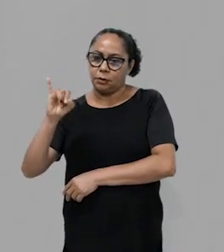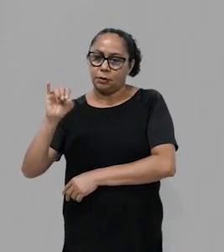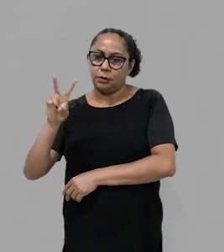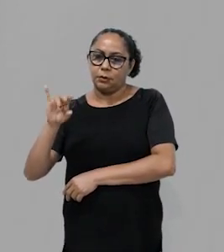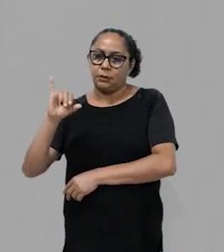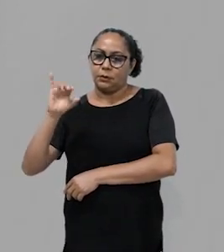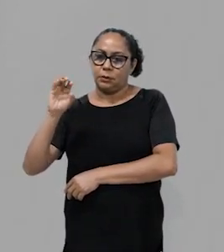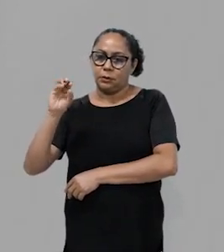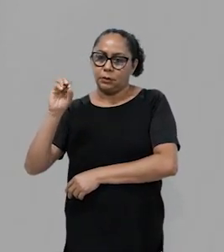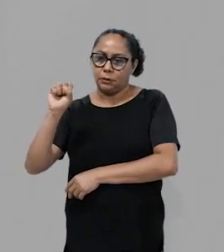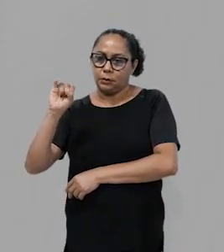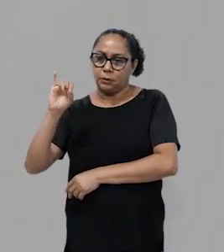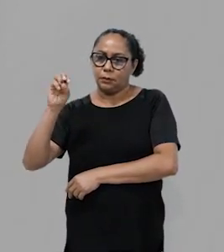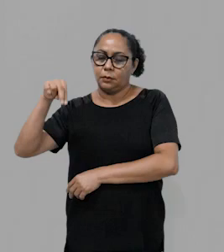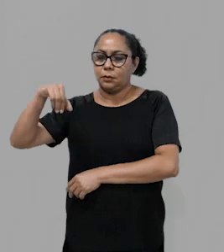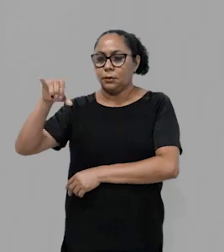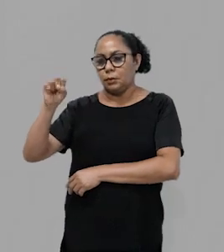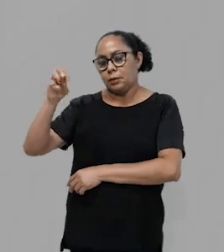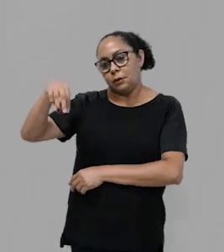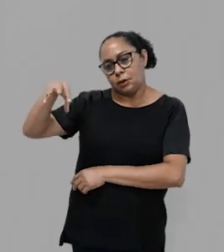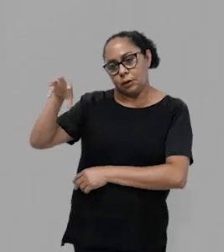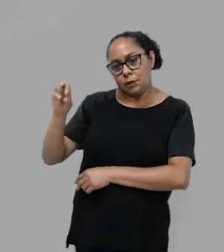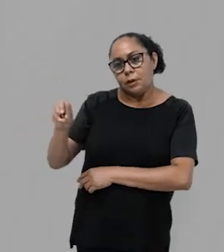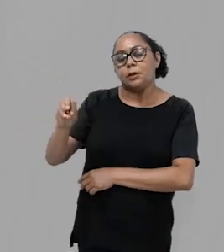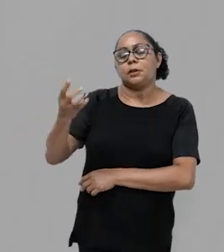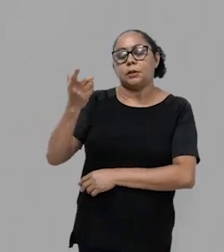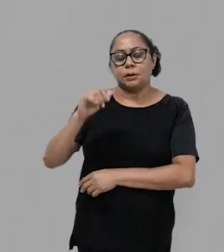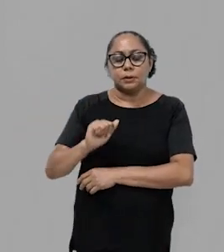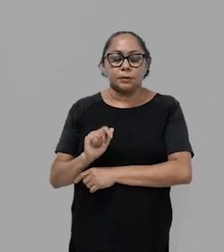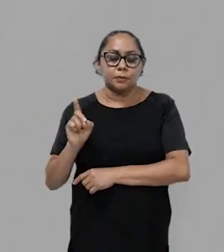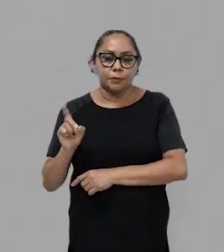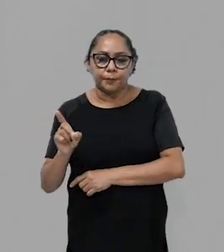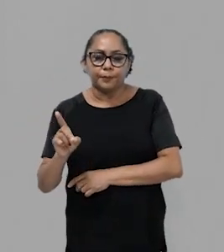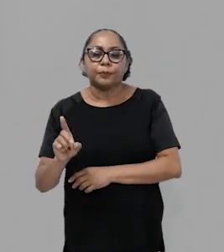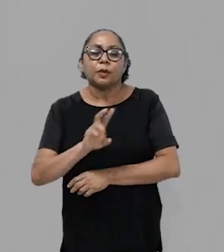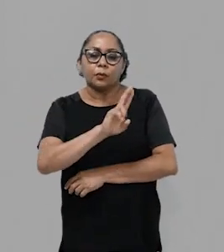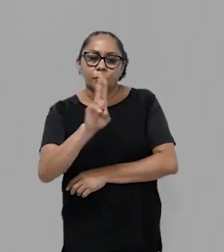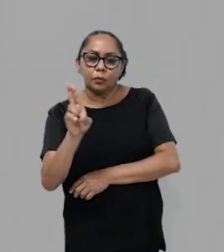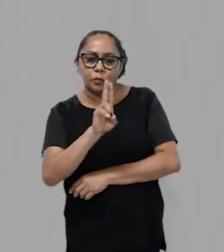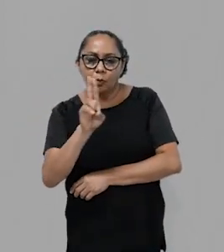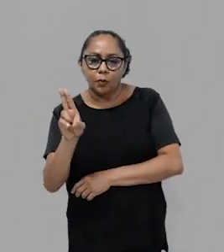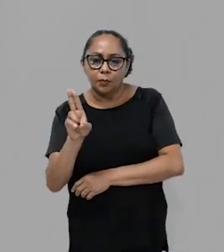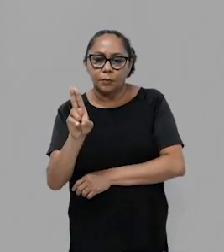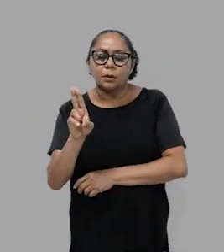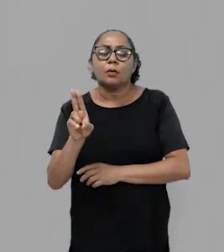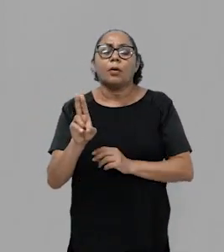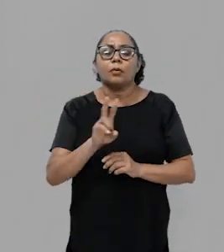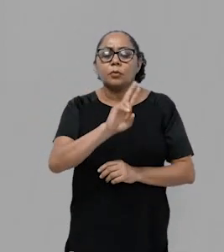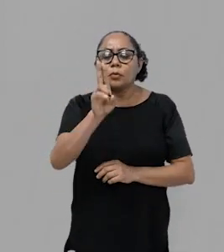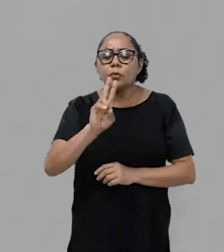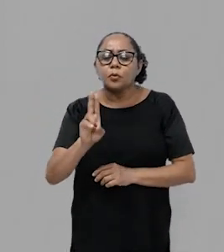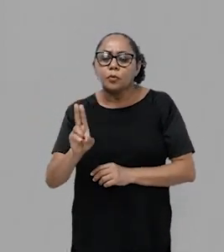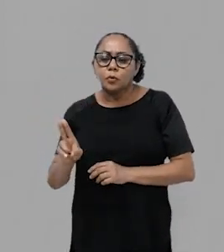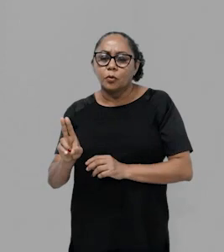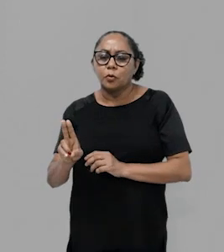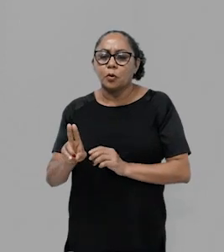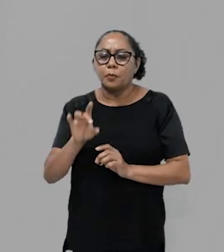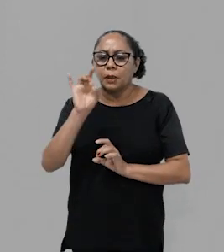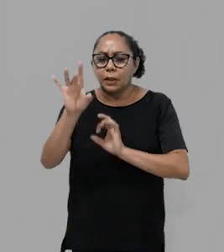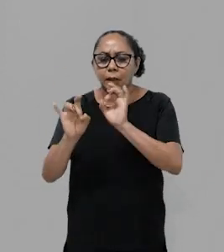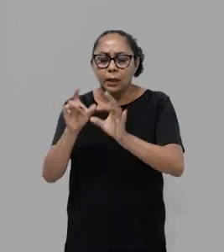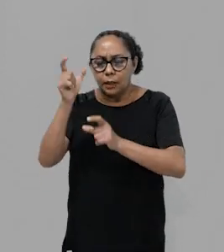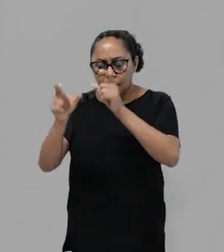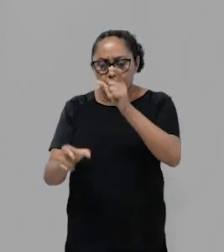ego aí. Não, eu não vou chamar de pontilhismo, eu não vou chamar de pós-impressionismo, eu vou chamar de pontilhismo. Não, aí cada um vai decidindo. Mas de qualquer